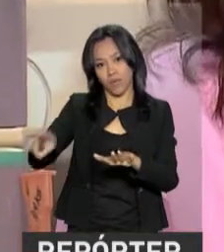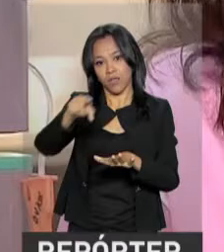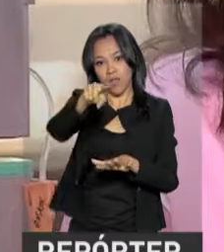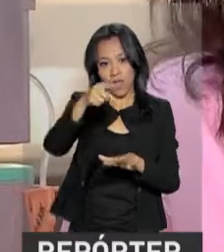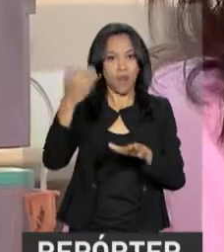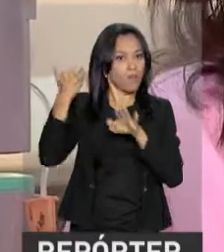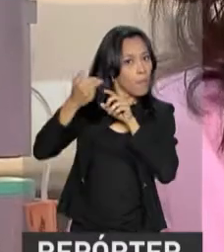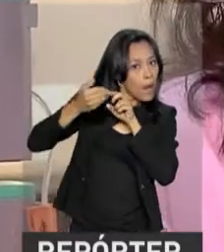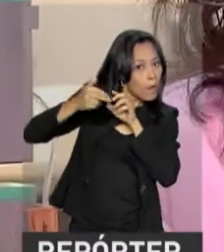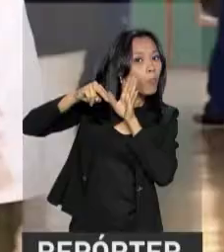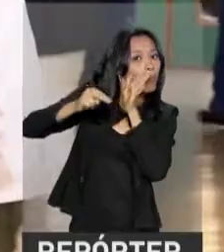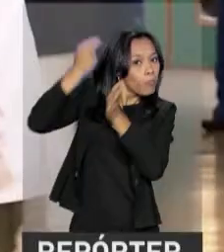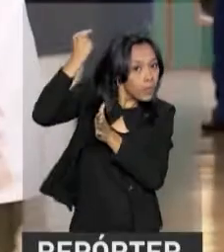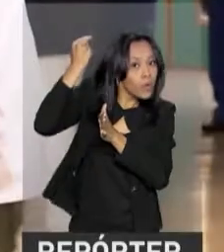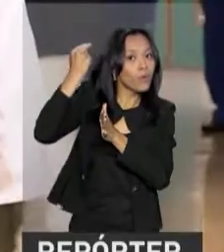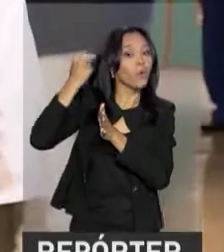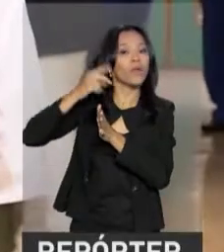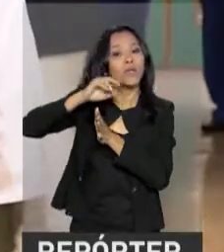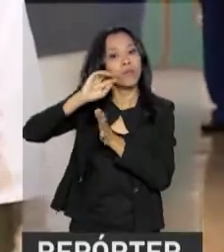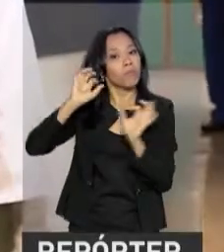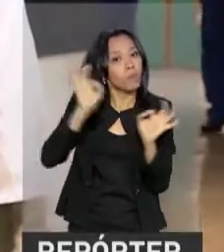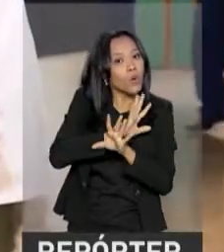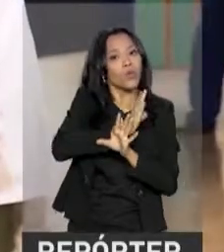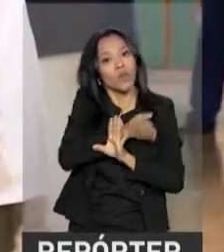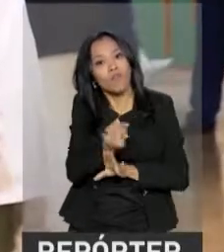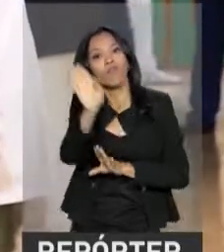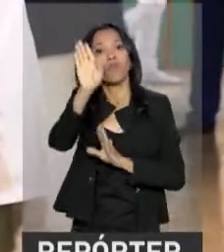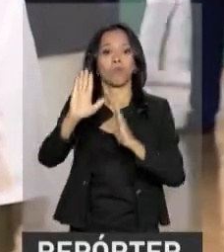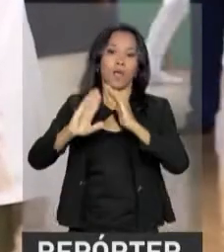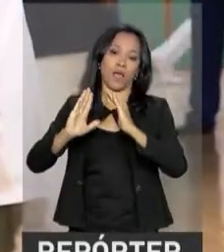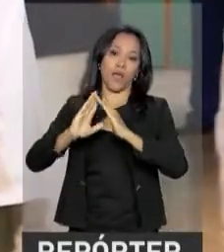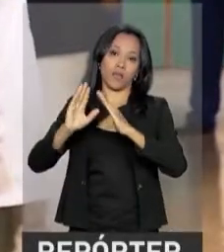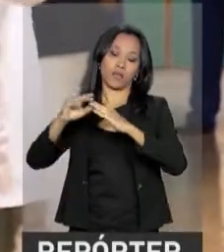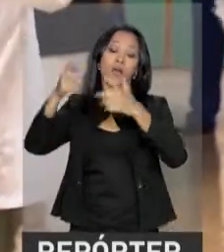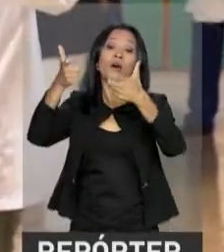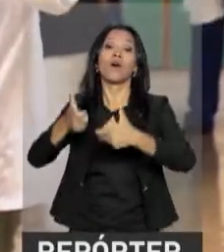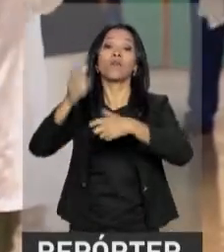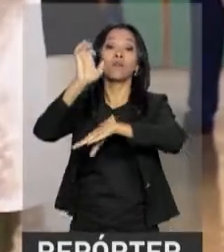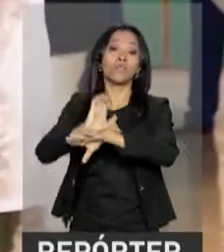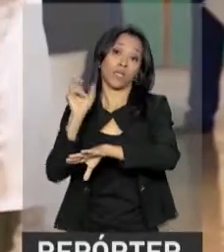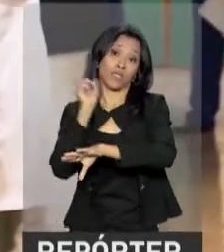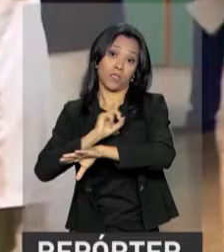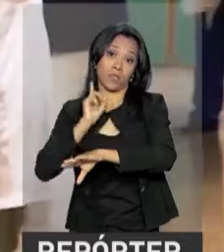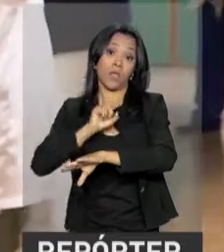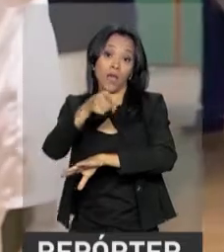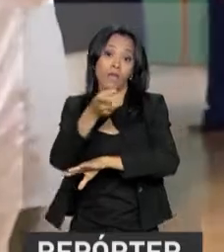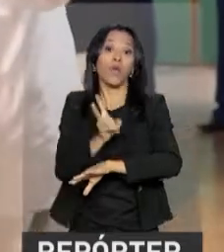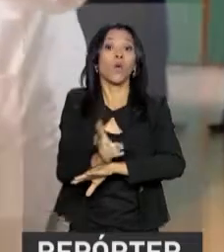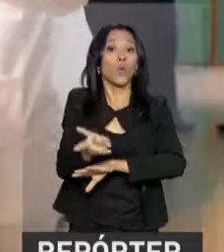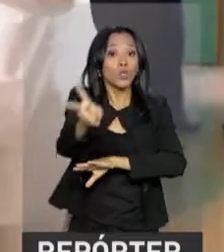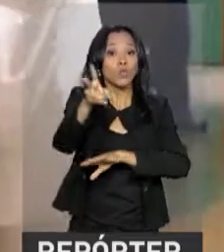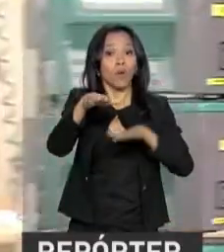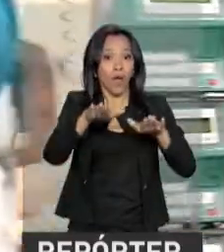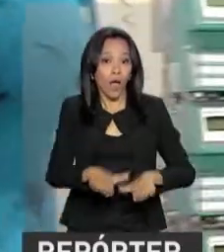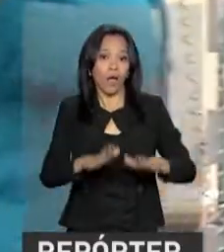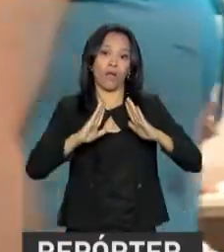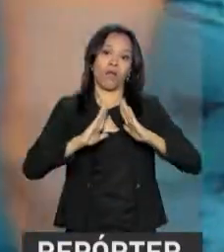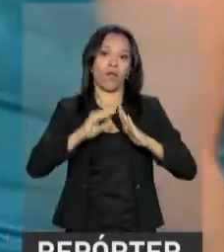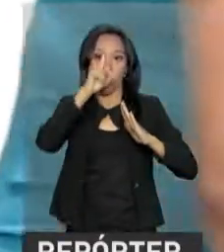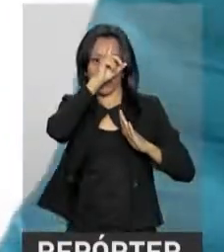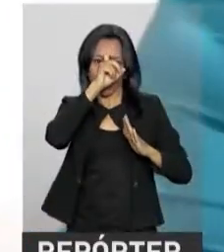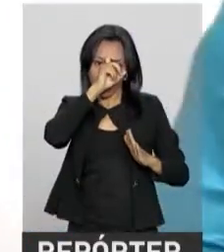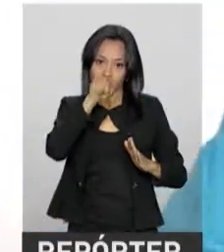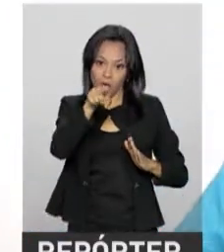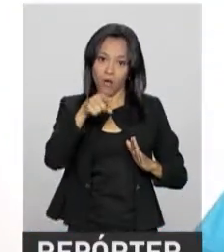operou e logo vai pra casa em botelhos minas gerais no entanto deve continuar ainda o hospital para se tratar foi um